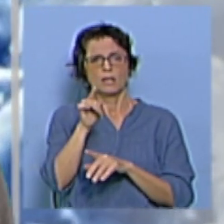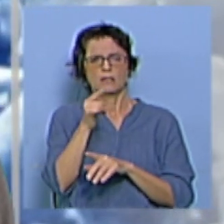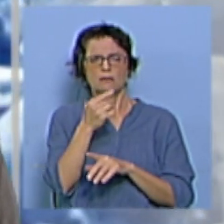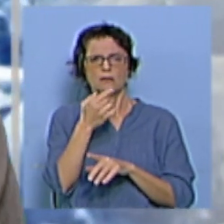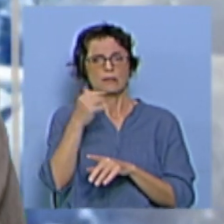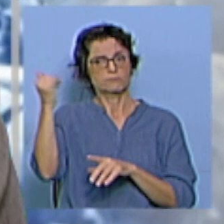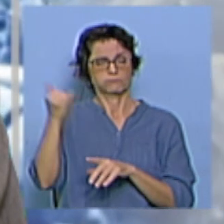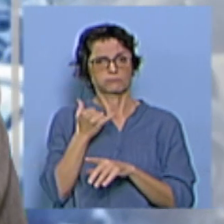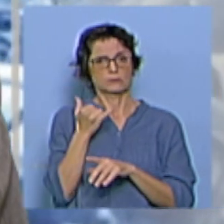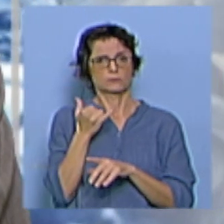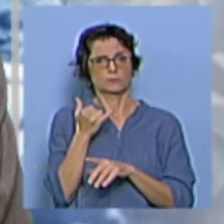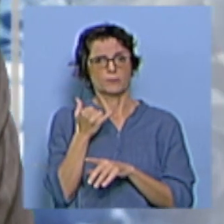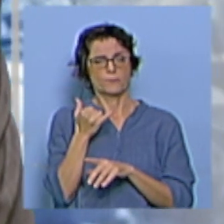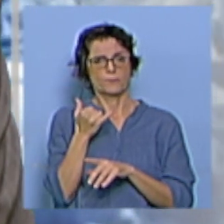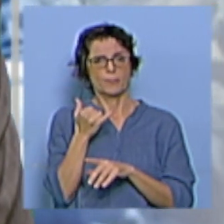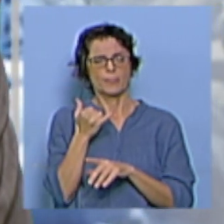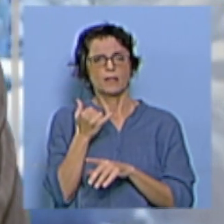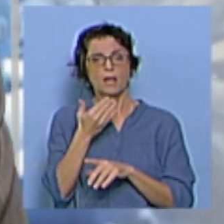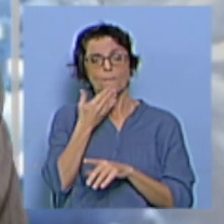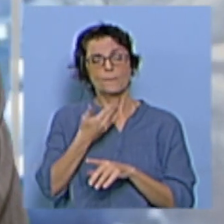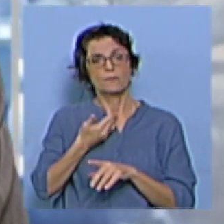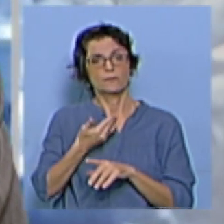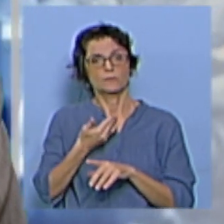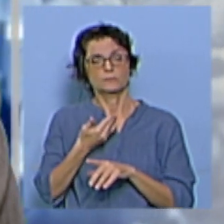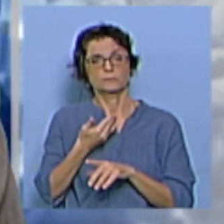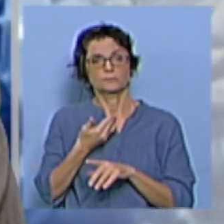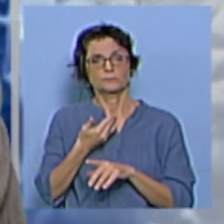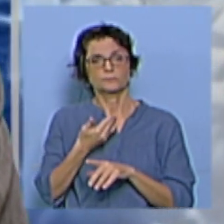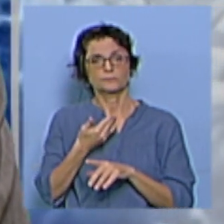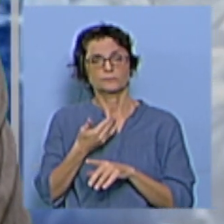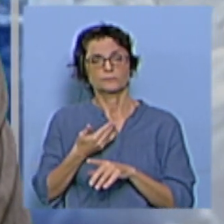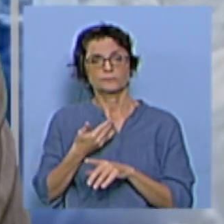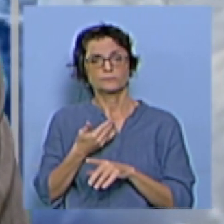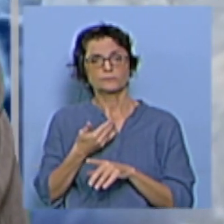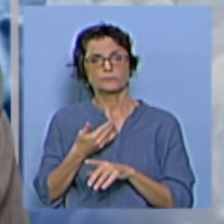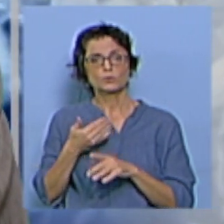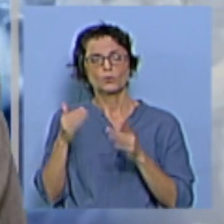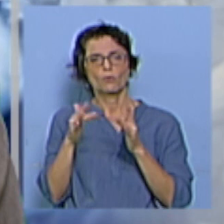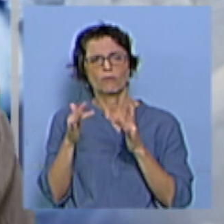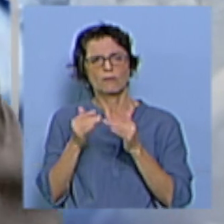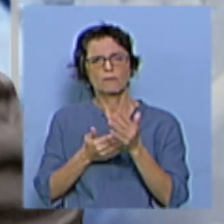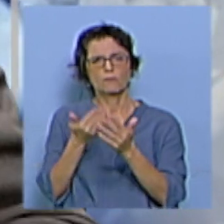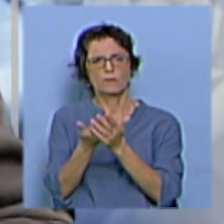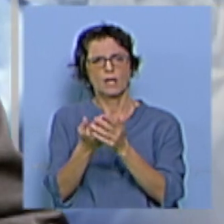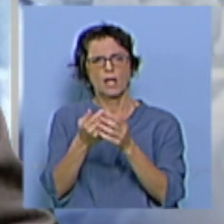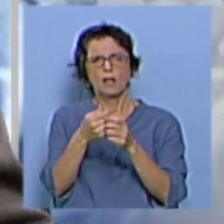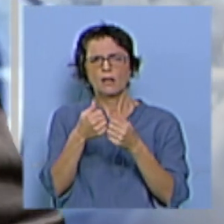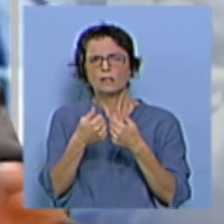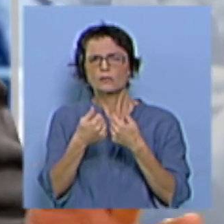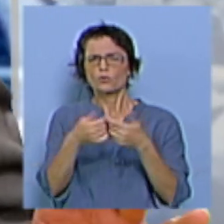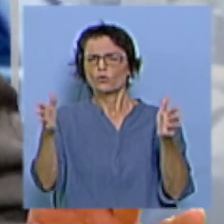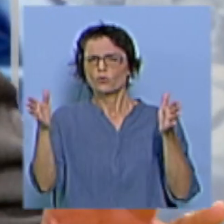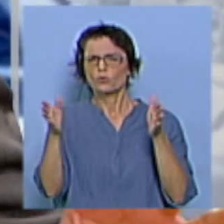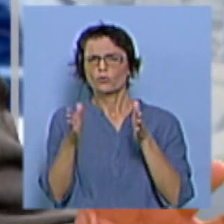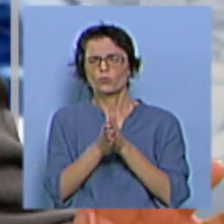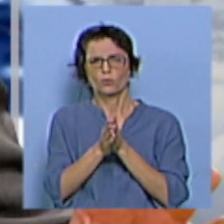ligou para que fosse disponibilizado o contacto de todos os capelães para ser